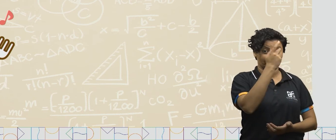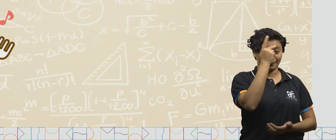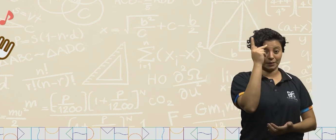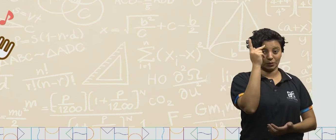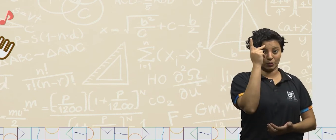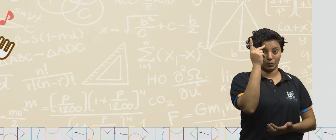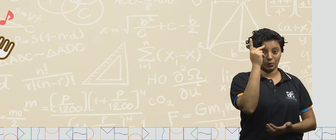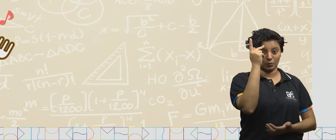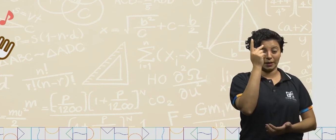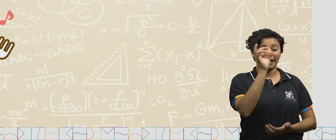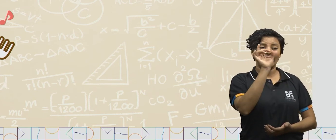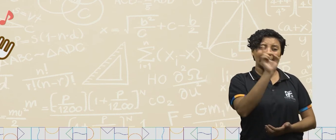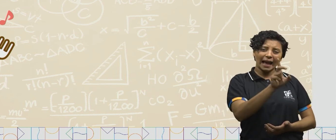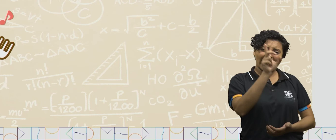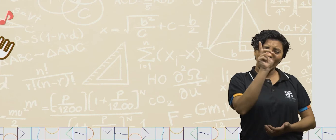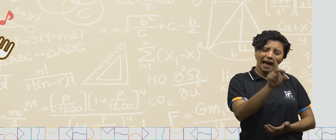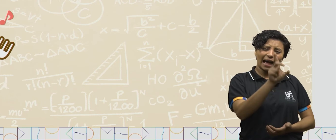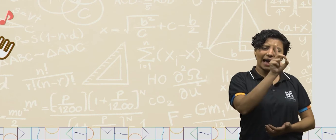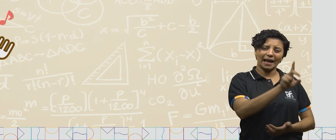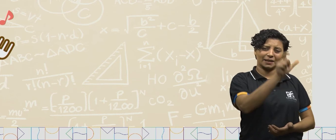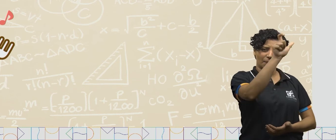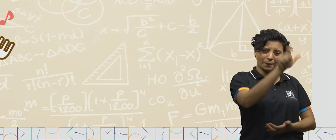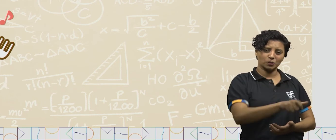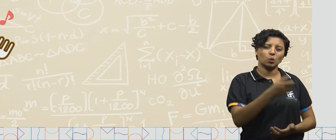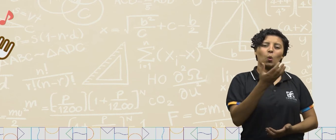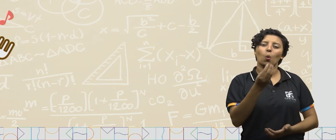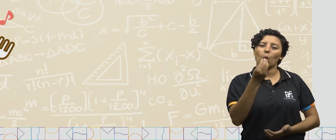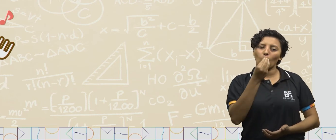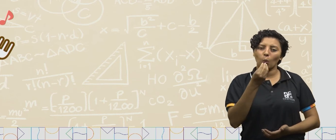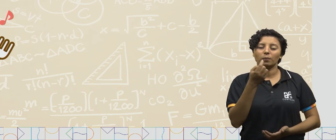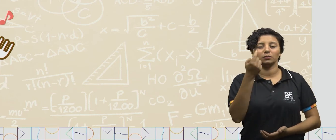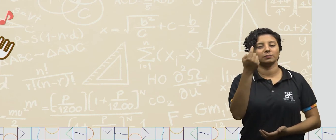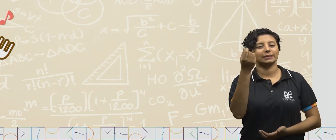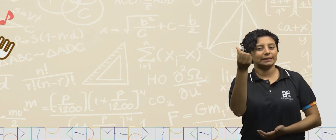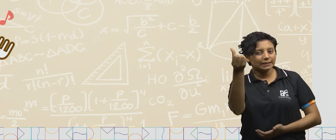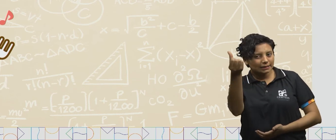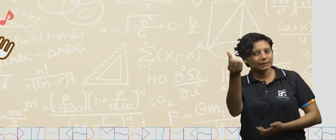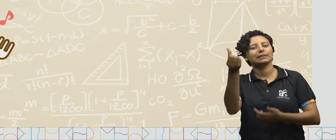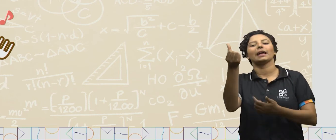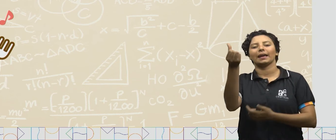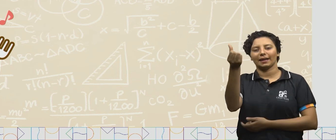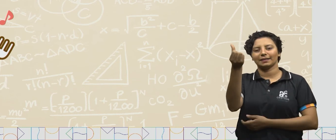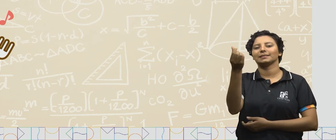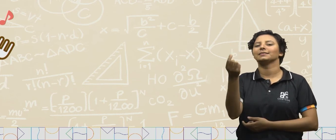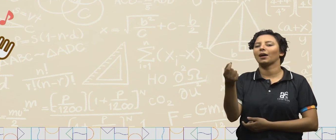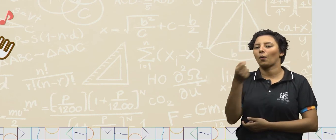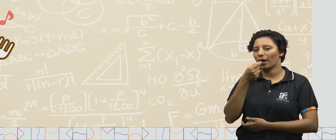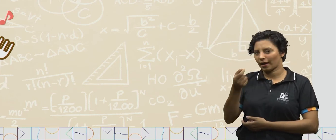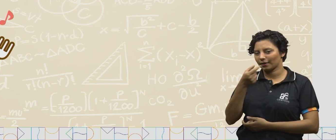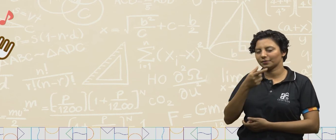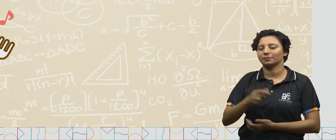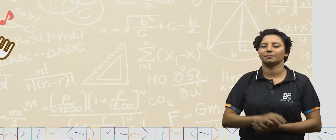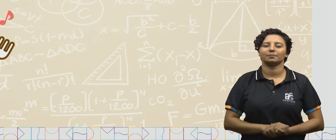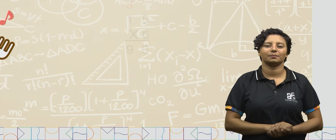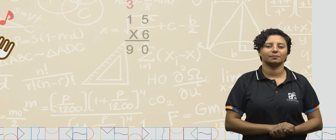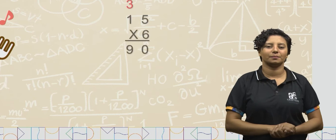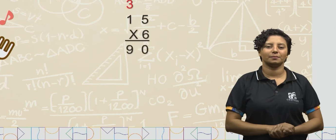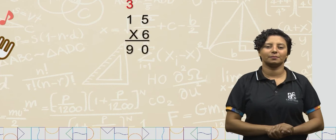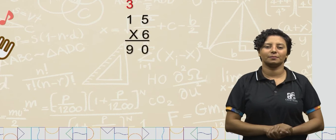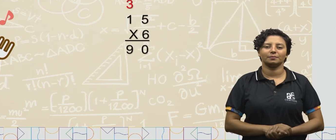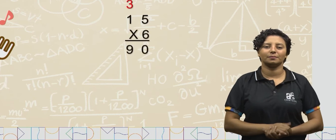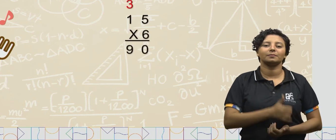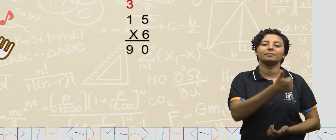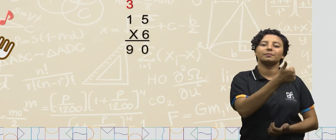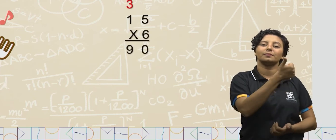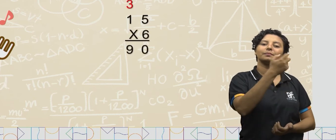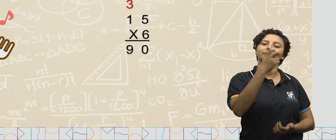pessoas. E cada pessoa vai comer quantos salgados? Isso, 6 salgados. Vamos lá,